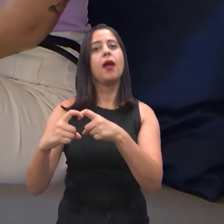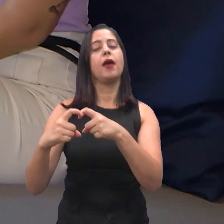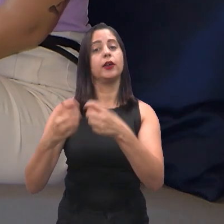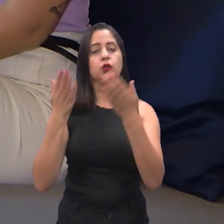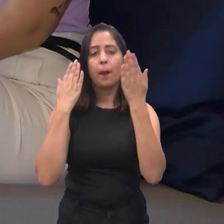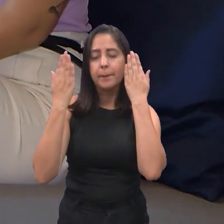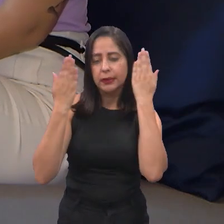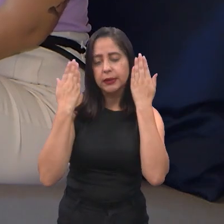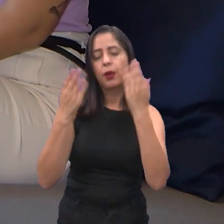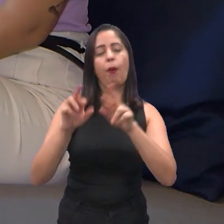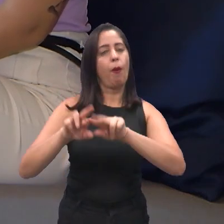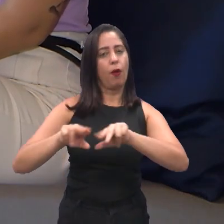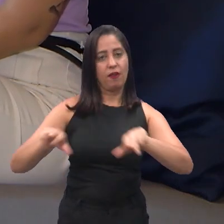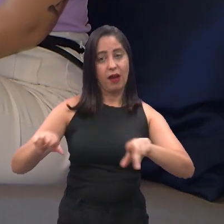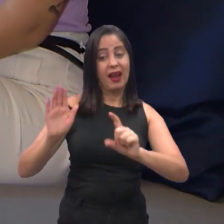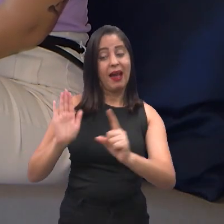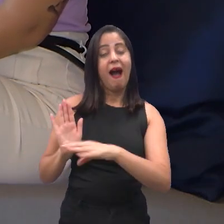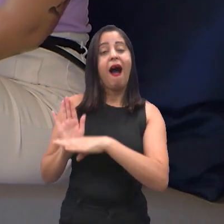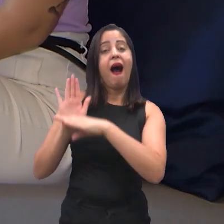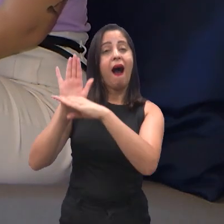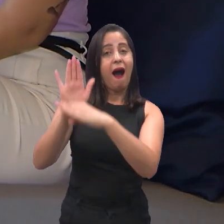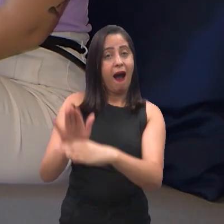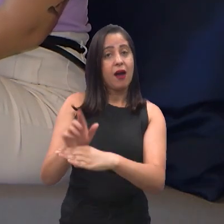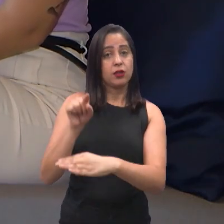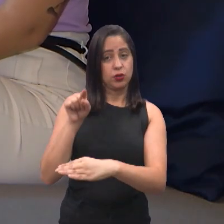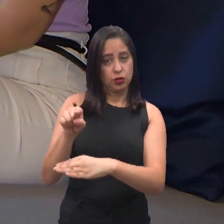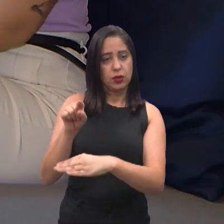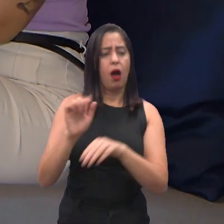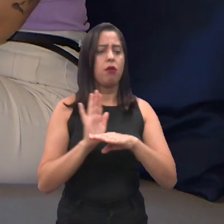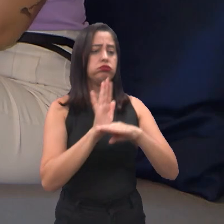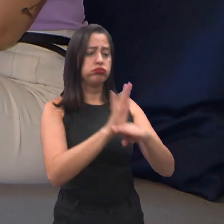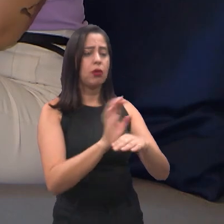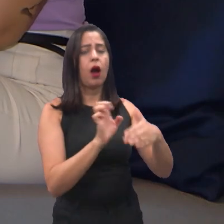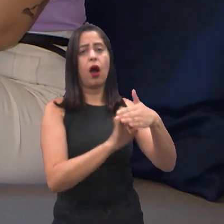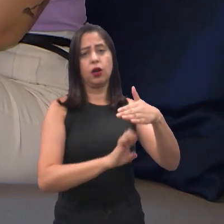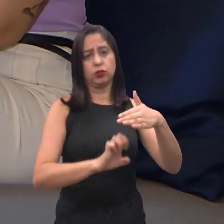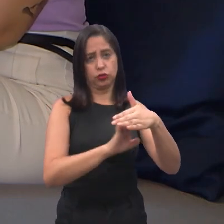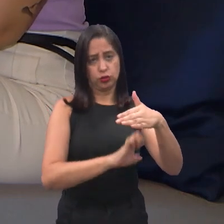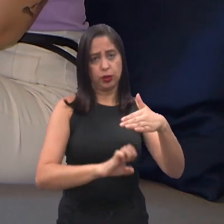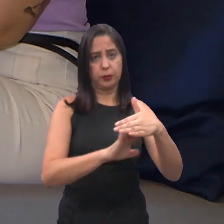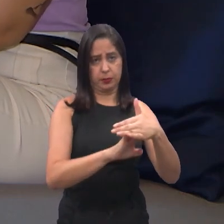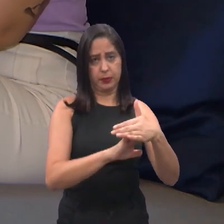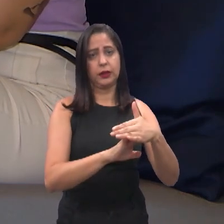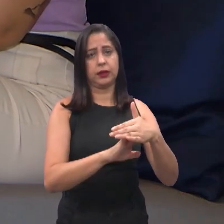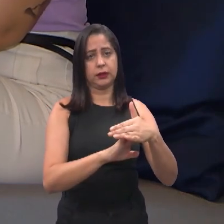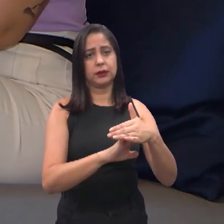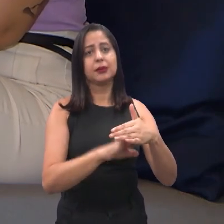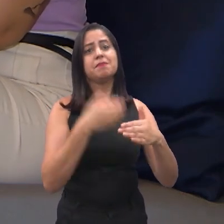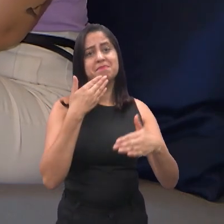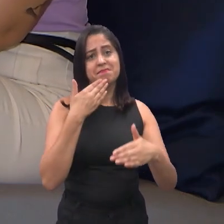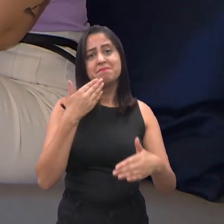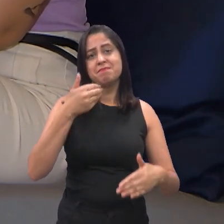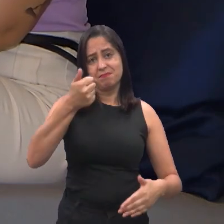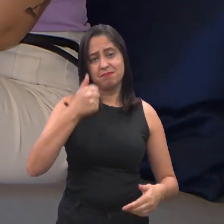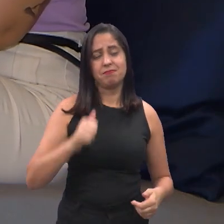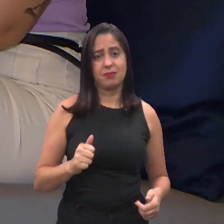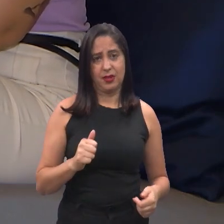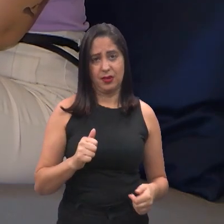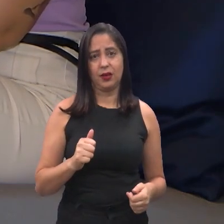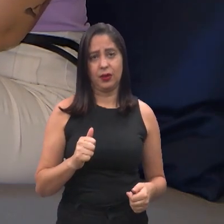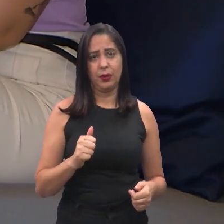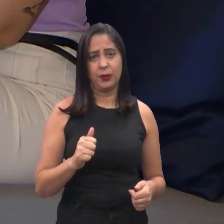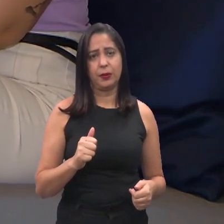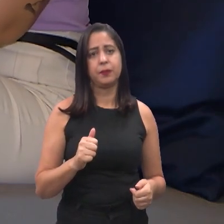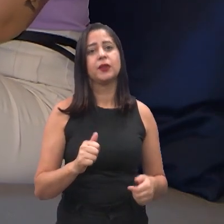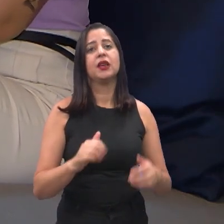psicólogo, que vai ajudá-lo, né, e ajudar a empresa também a ter um direcionamento melhor do que fazer relativo àquele